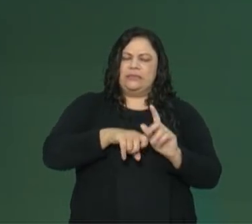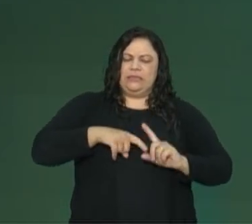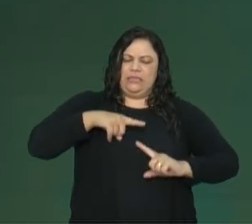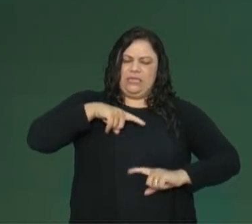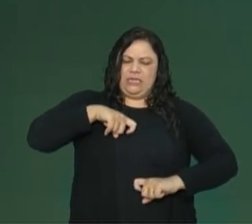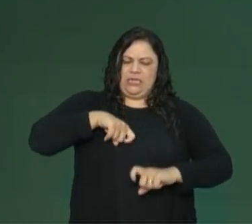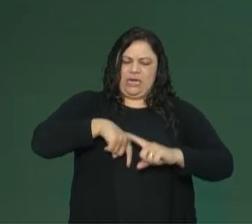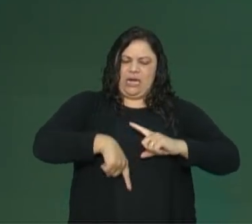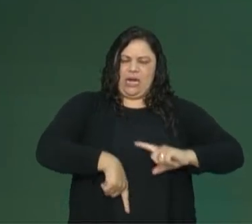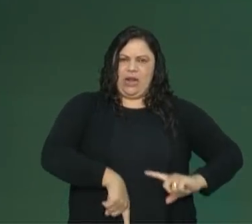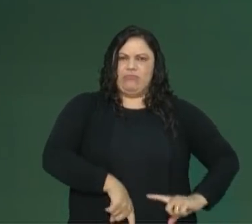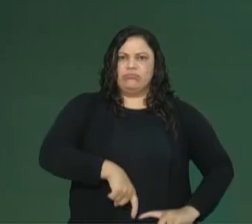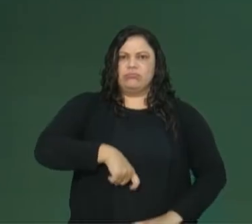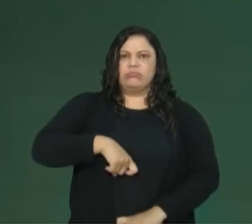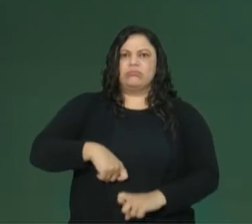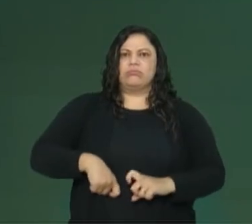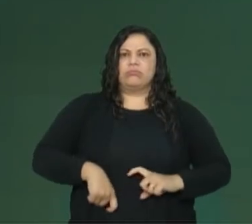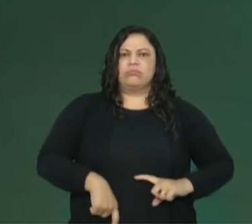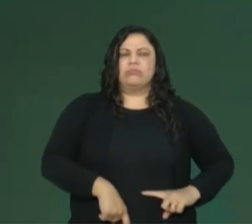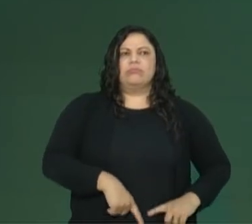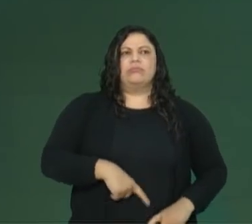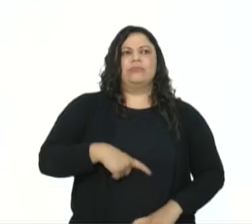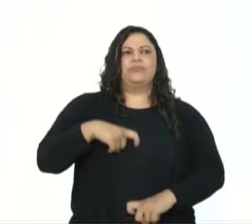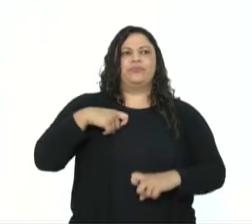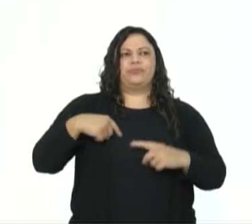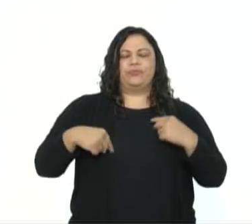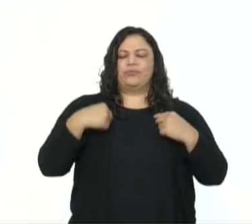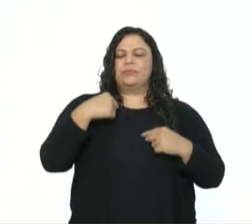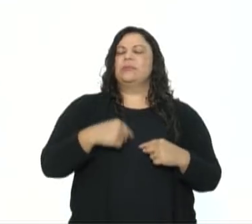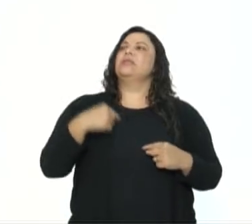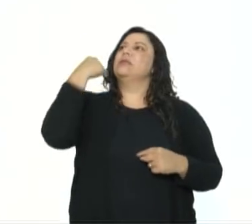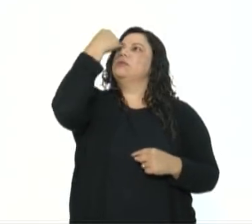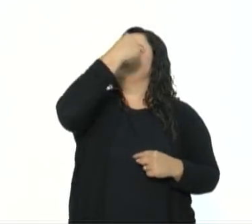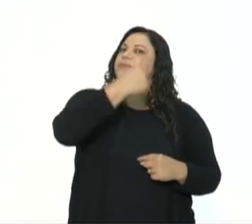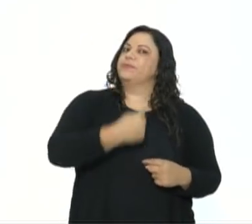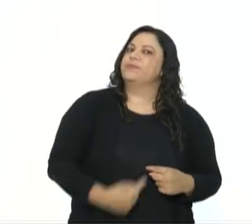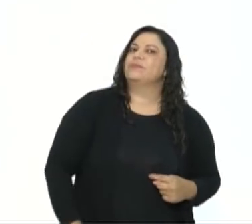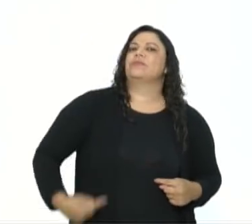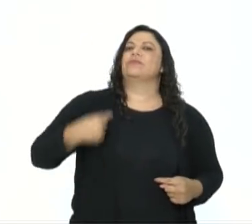pela água, pelos alimentos ou pela falta de higiene, voltam para a boca.